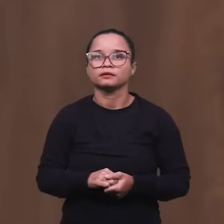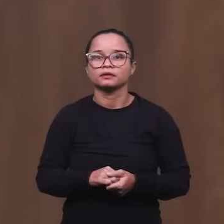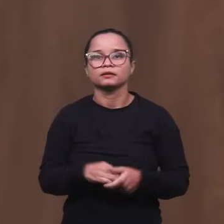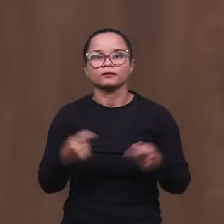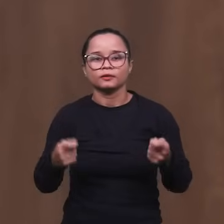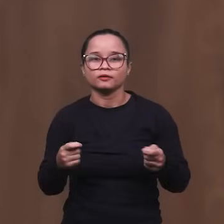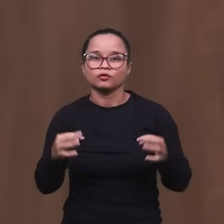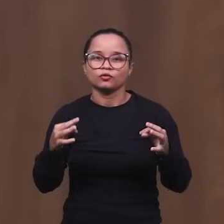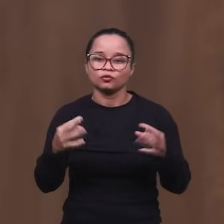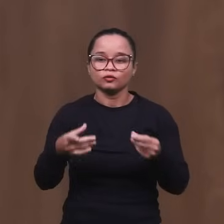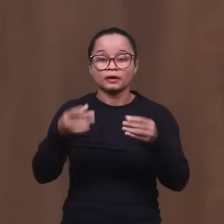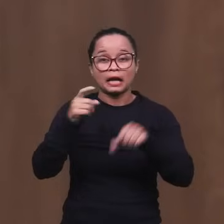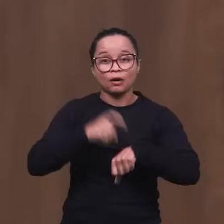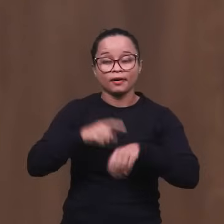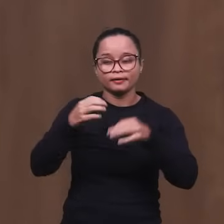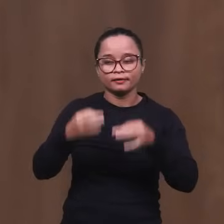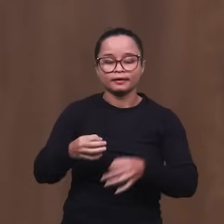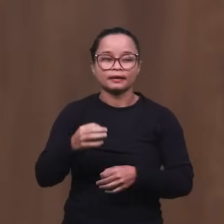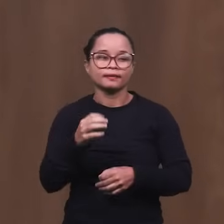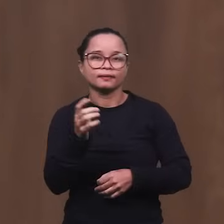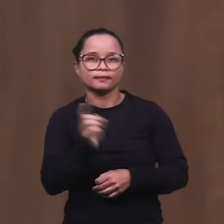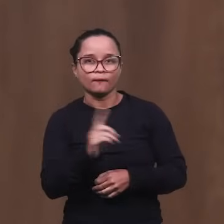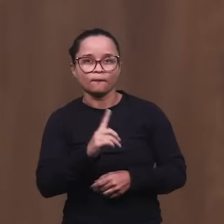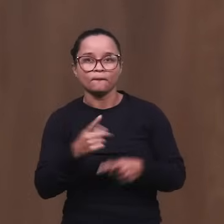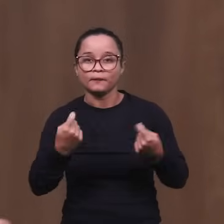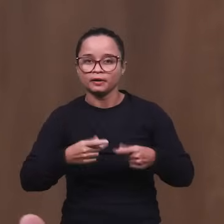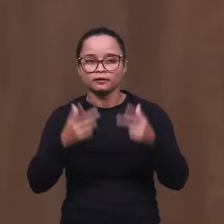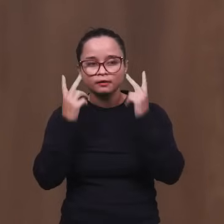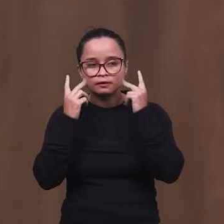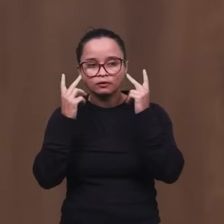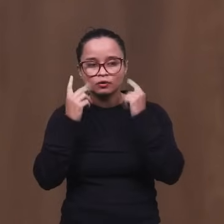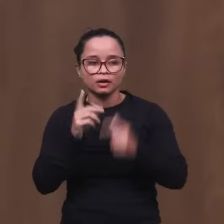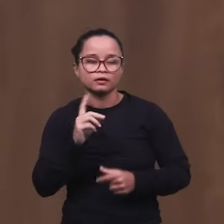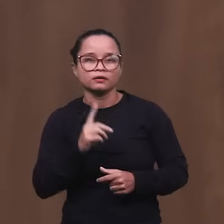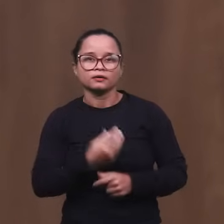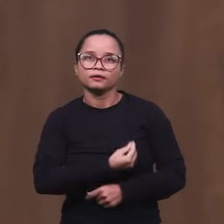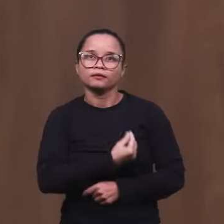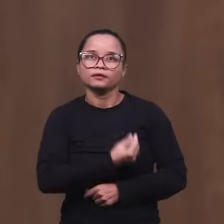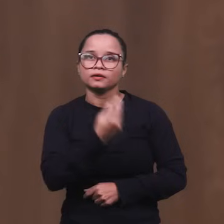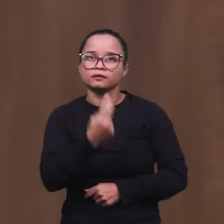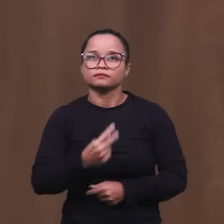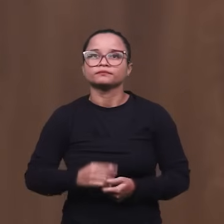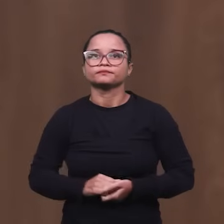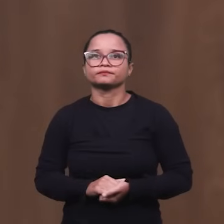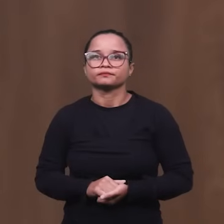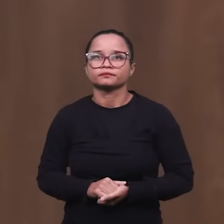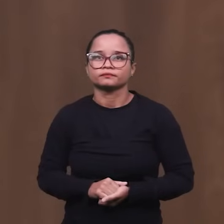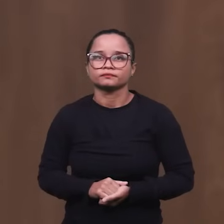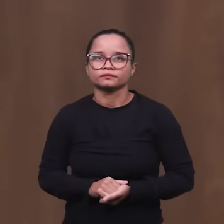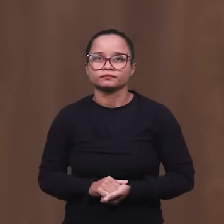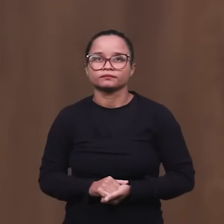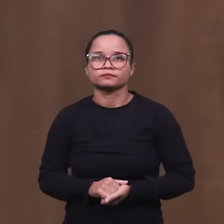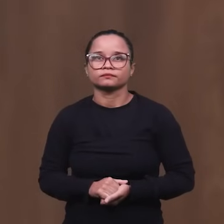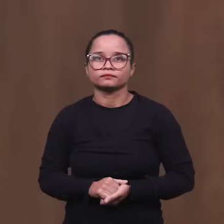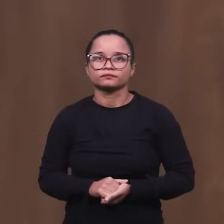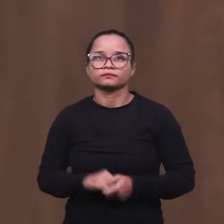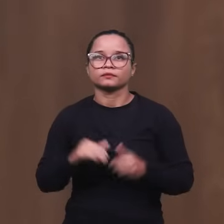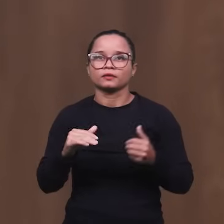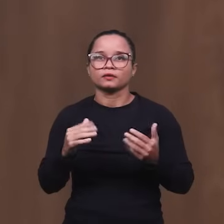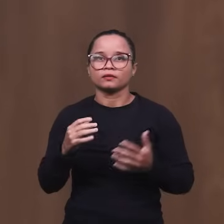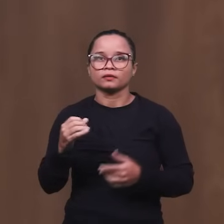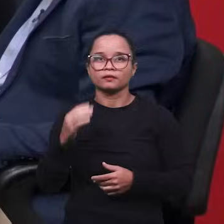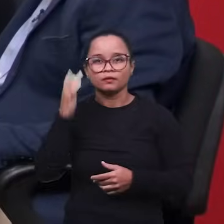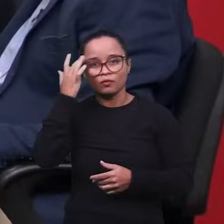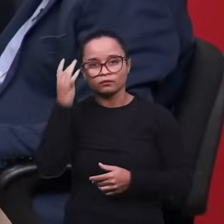na hora certa, mas a criança, o não tem que ser uma coisa natural para ele, fazer parte da vida dele. E isso é um ponto que eu